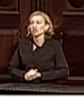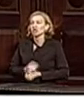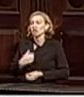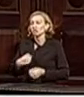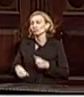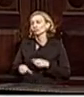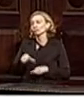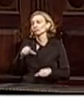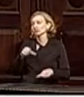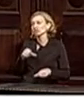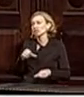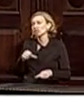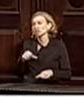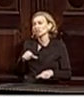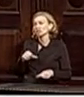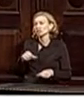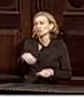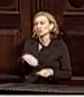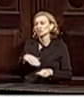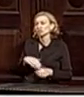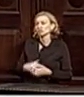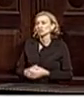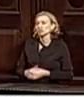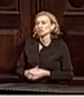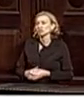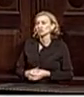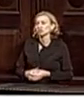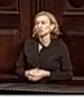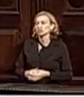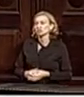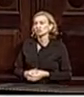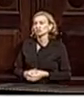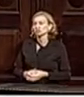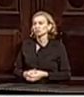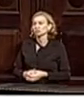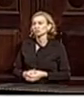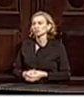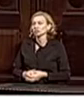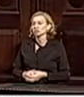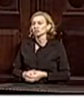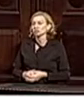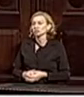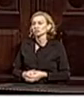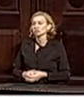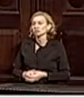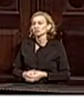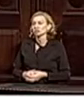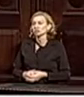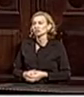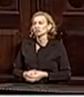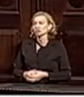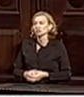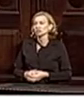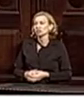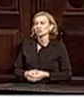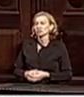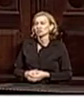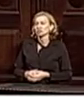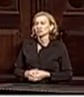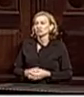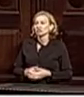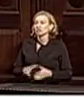contrária à operação de lançamento em mercado internacional